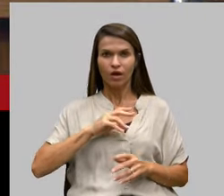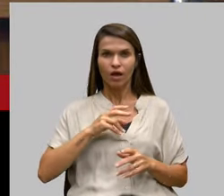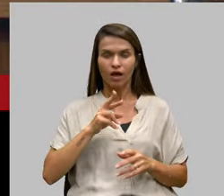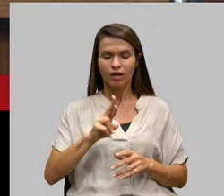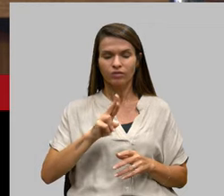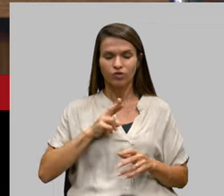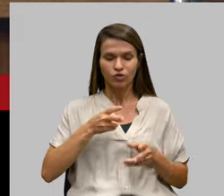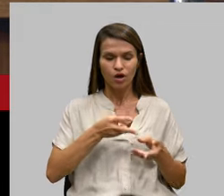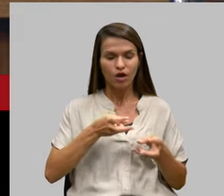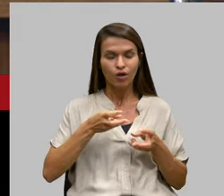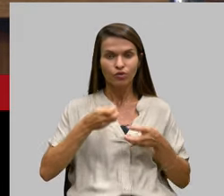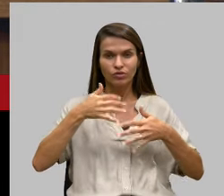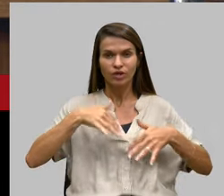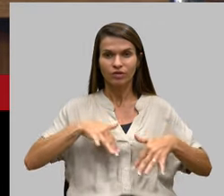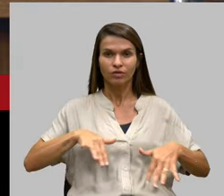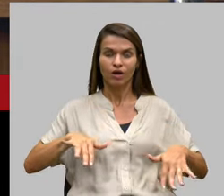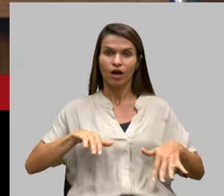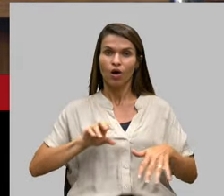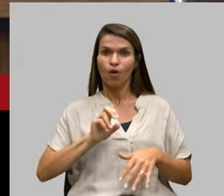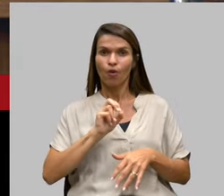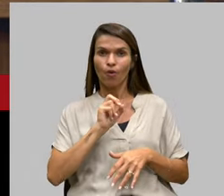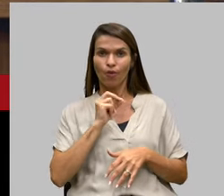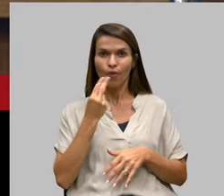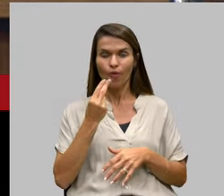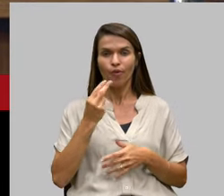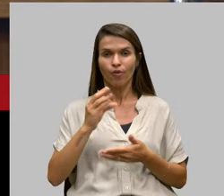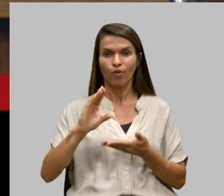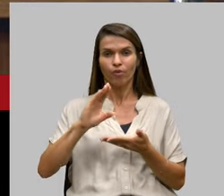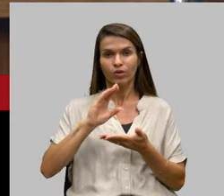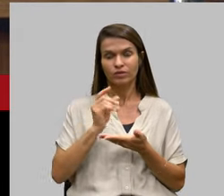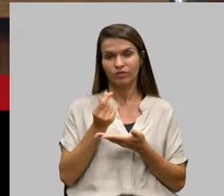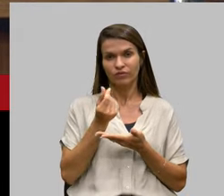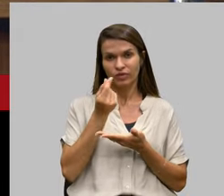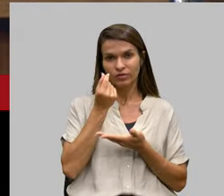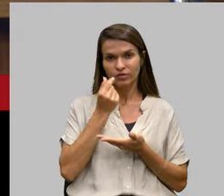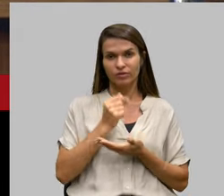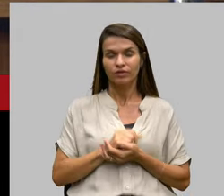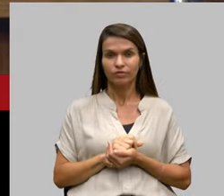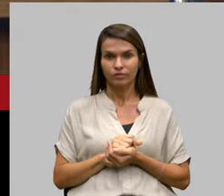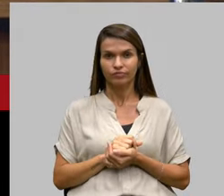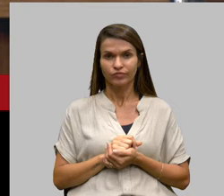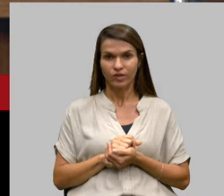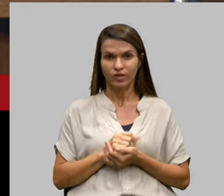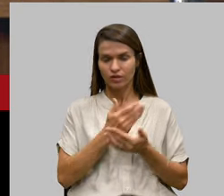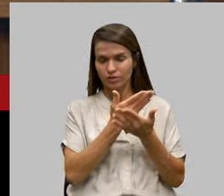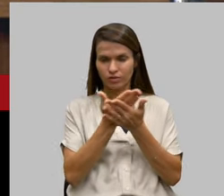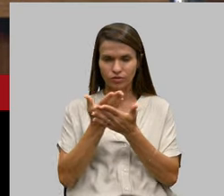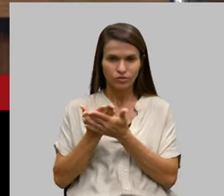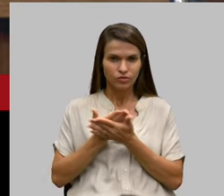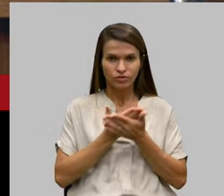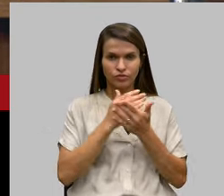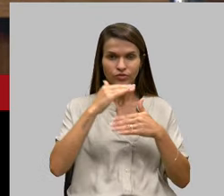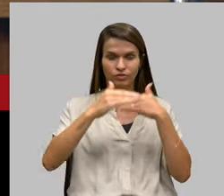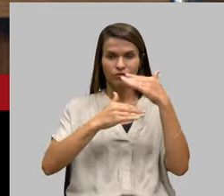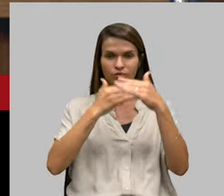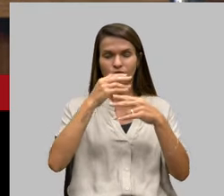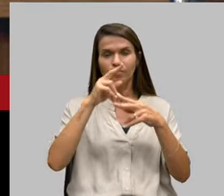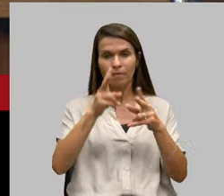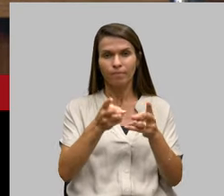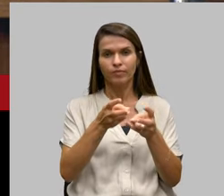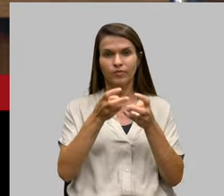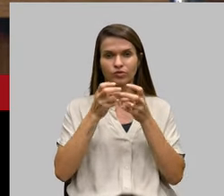naturais ou a compensação financeira nesses estudos desenvolvidos nós percebemos junto